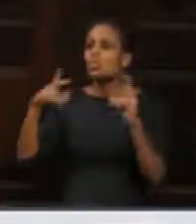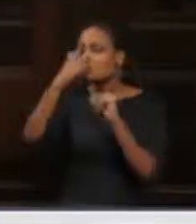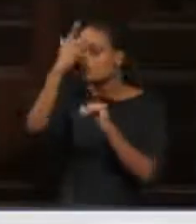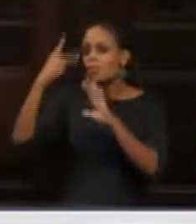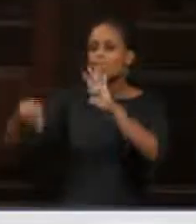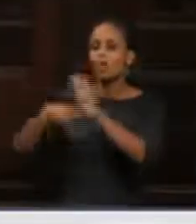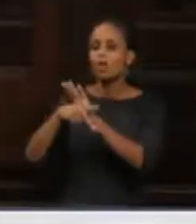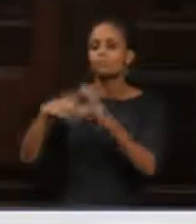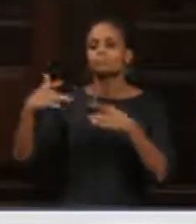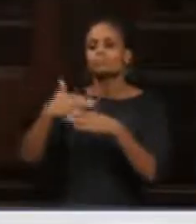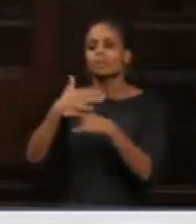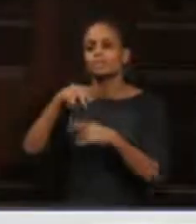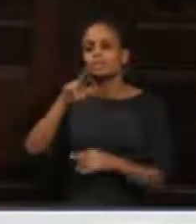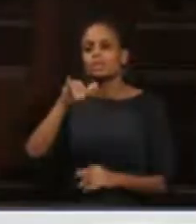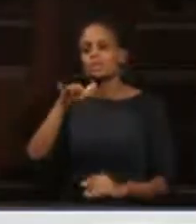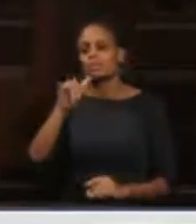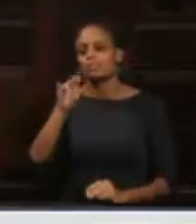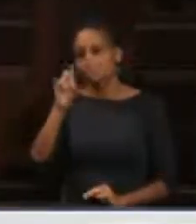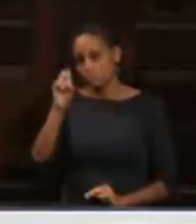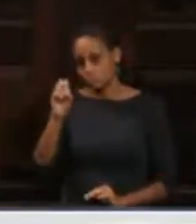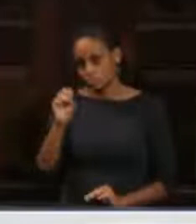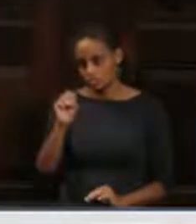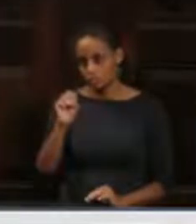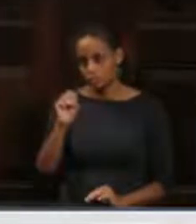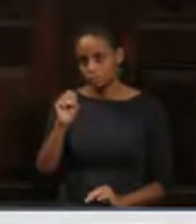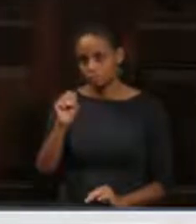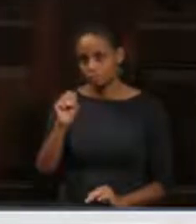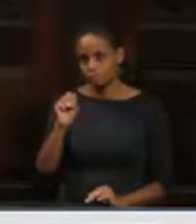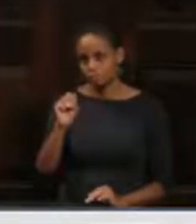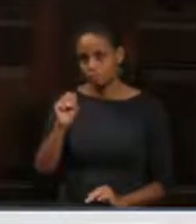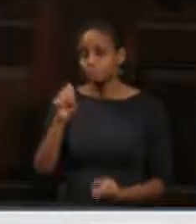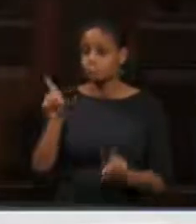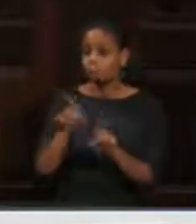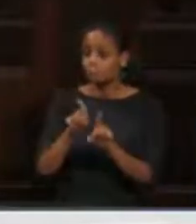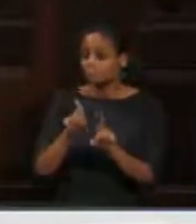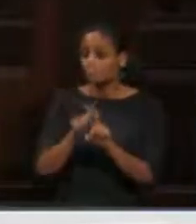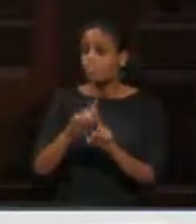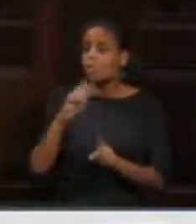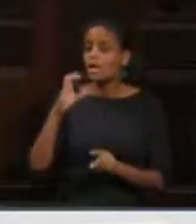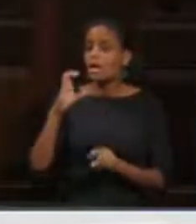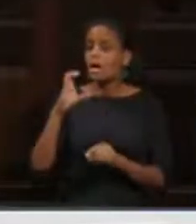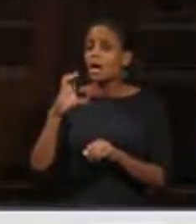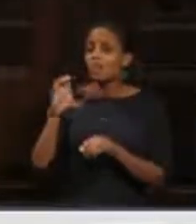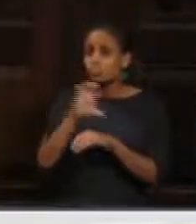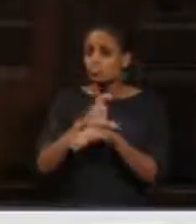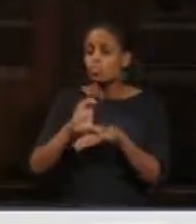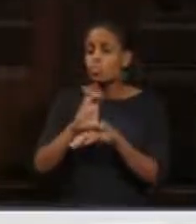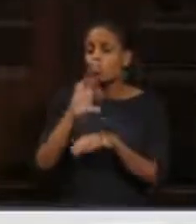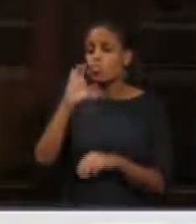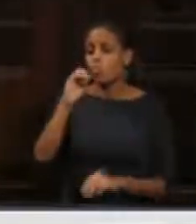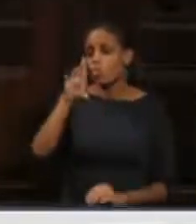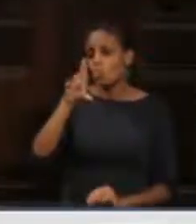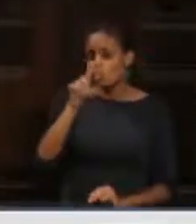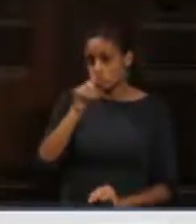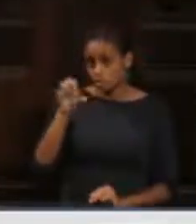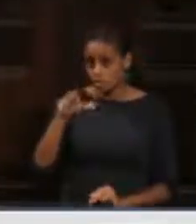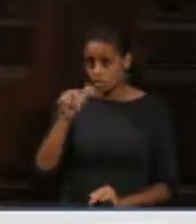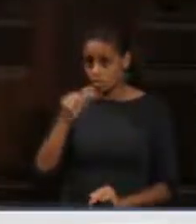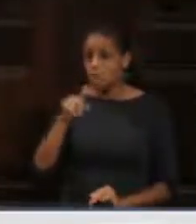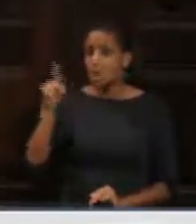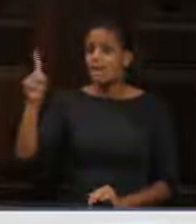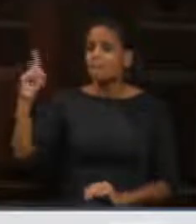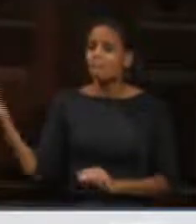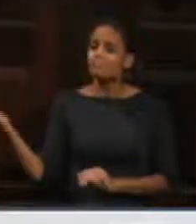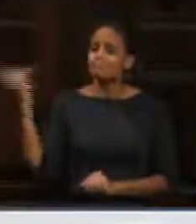queimadense. A coordenadora Sara Winter, que veio de Brasília trazer essa demanda, porque